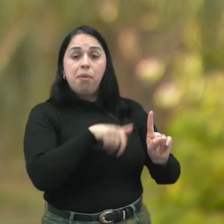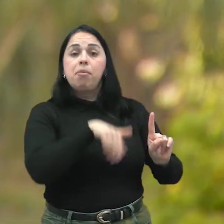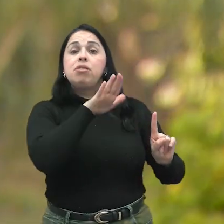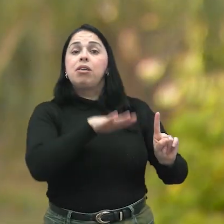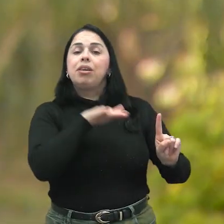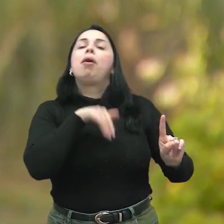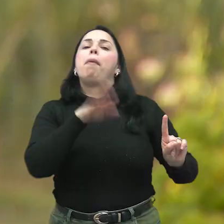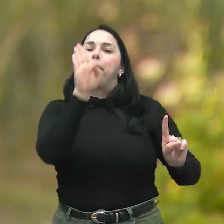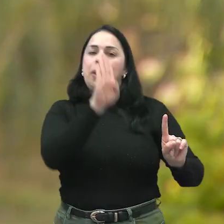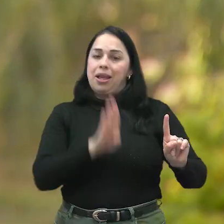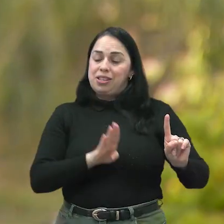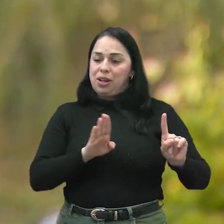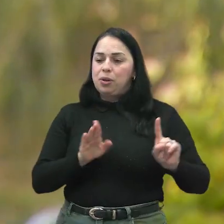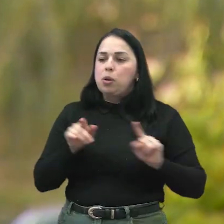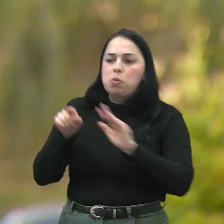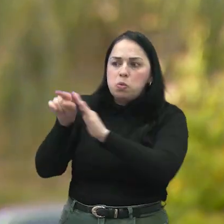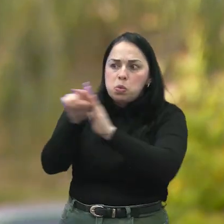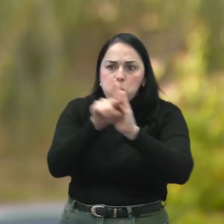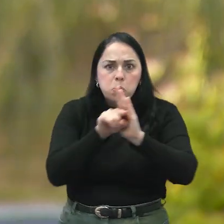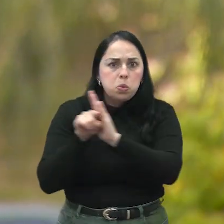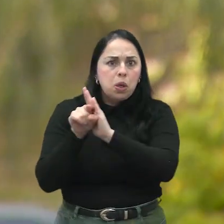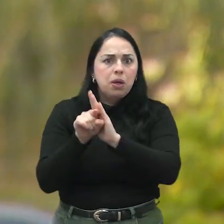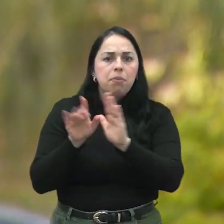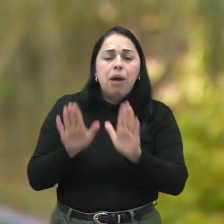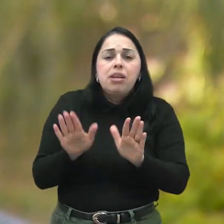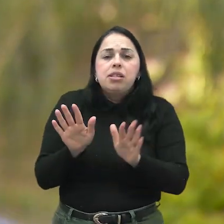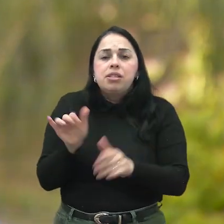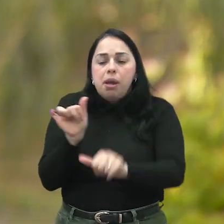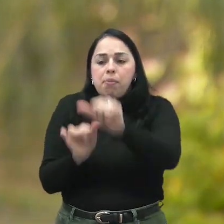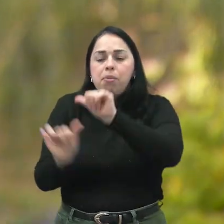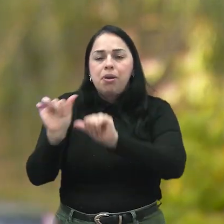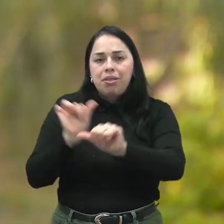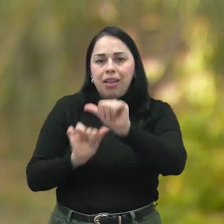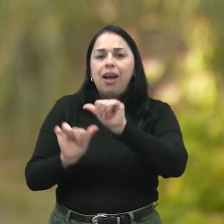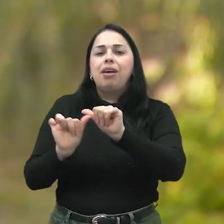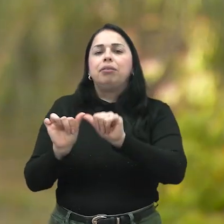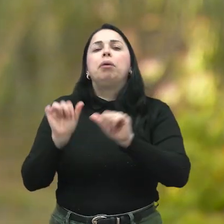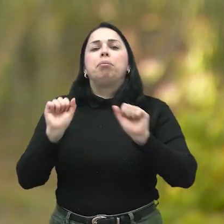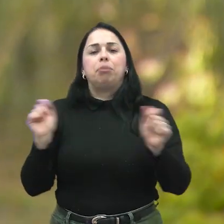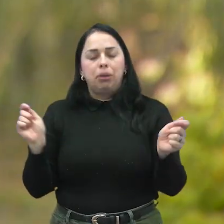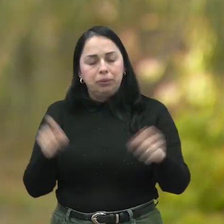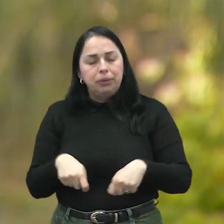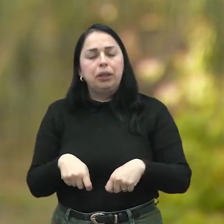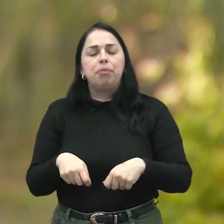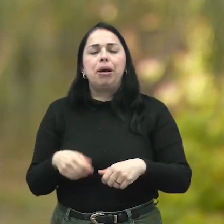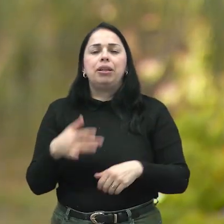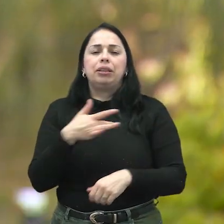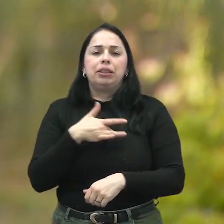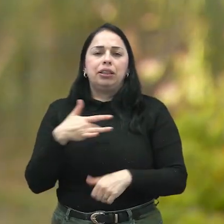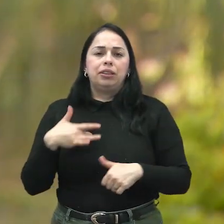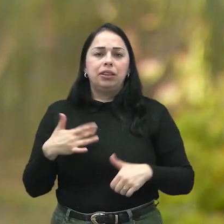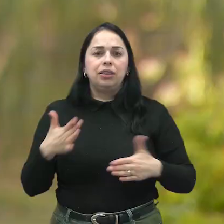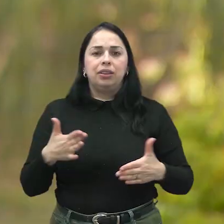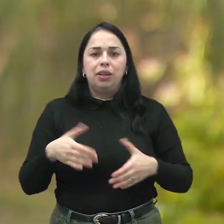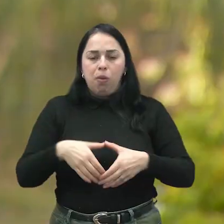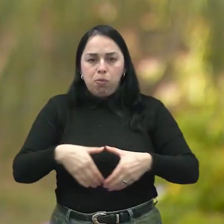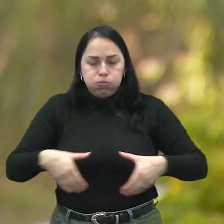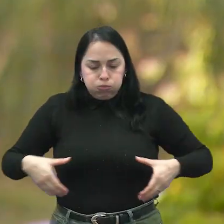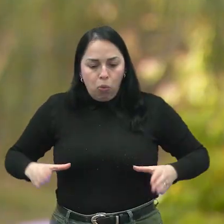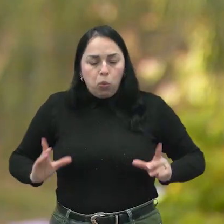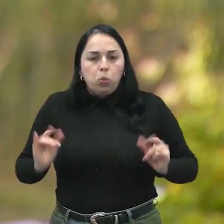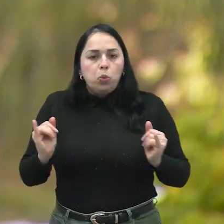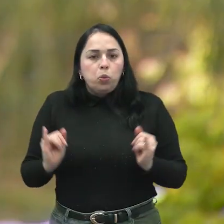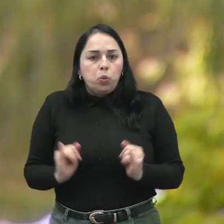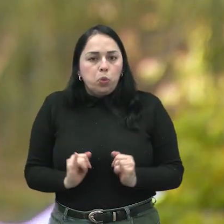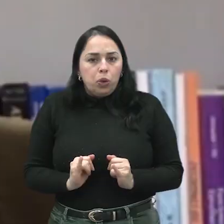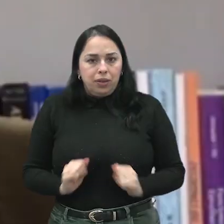brasileiro e provou que é possível identificar os riscos com medidas simples, como a circunferência da cintura, sem a necessidade de